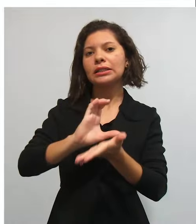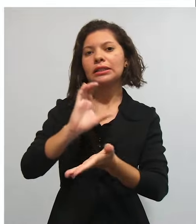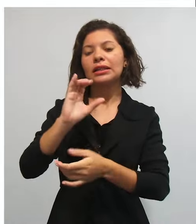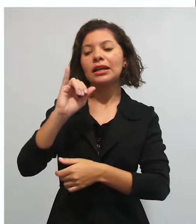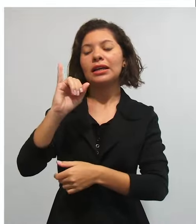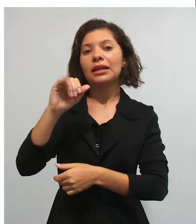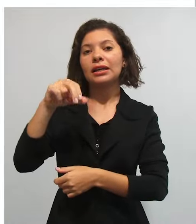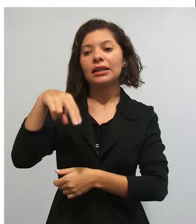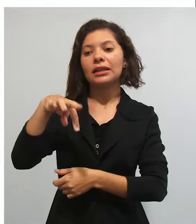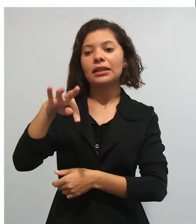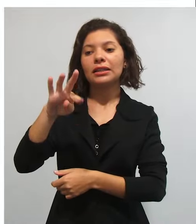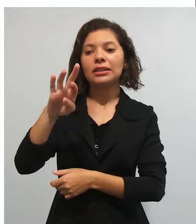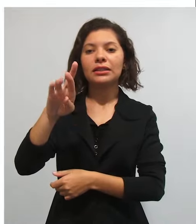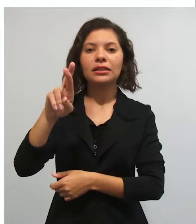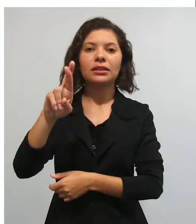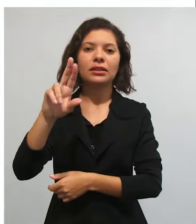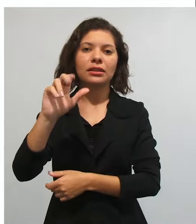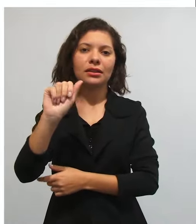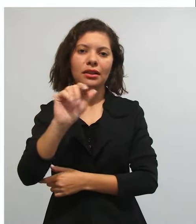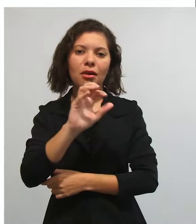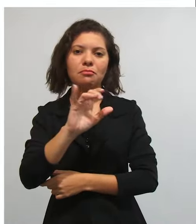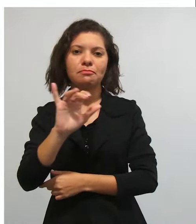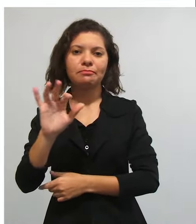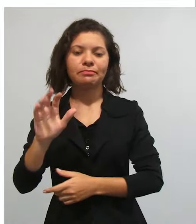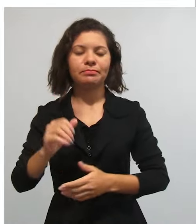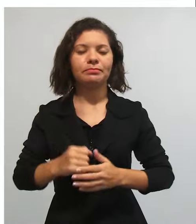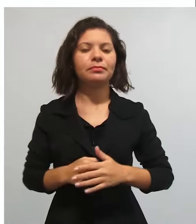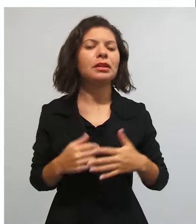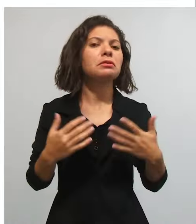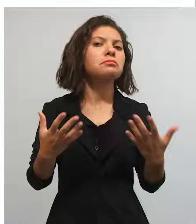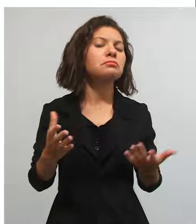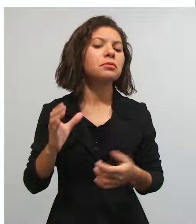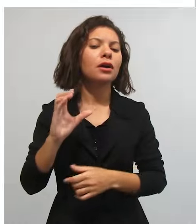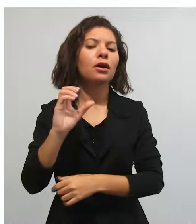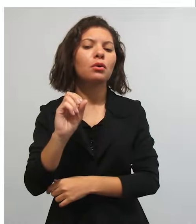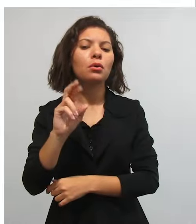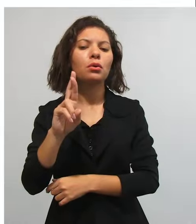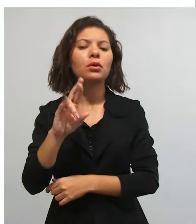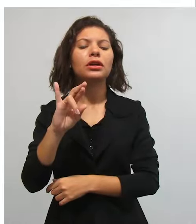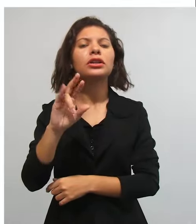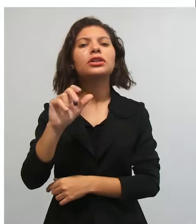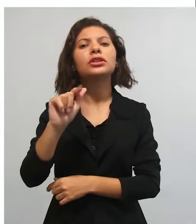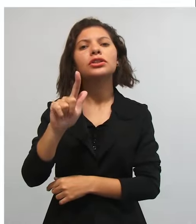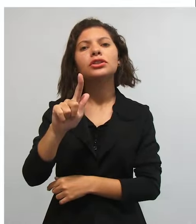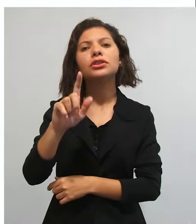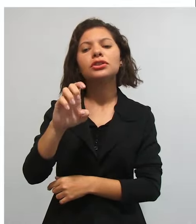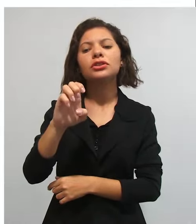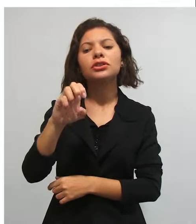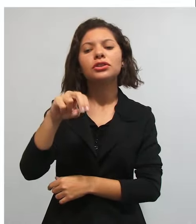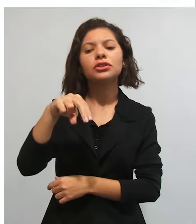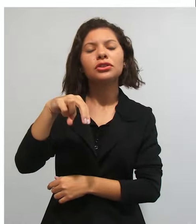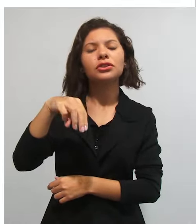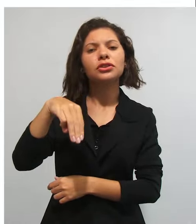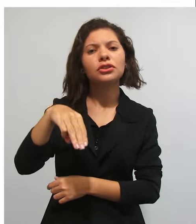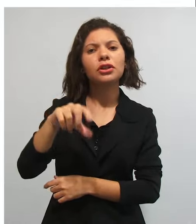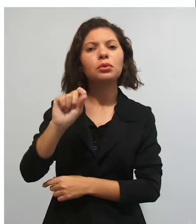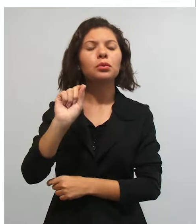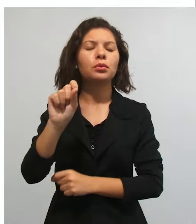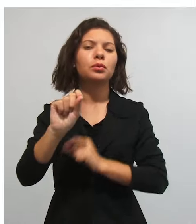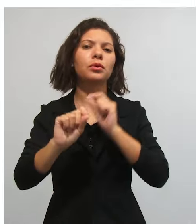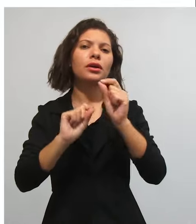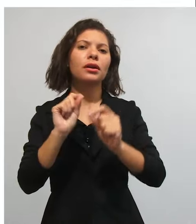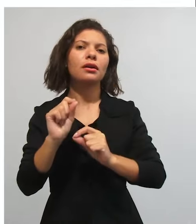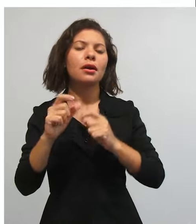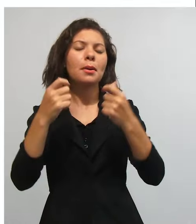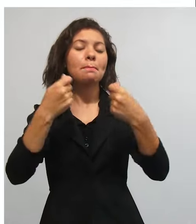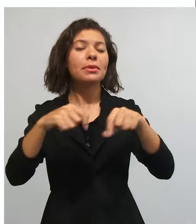intra-orçamentária, tá ok? E quanto à origem aqui, é relacionado, aí tem que ver